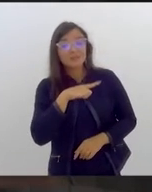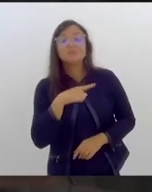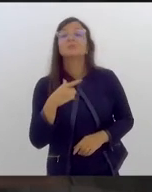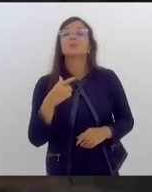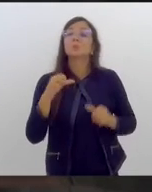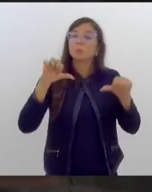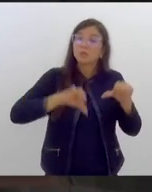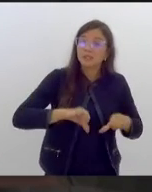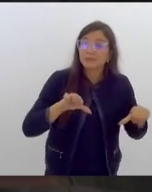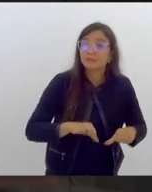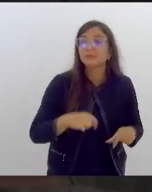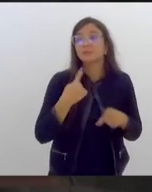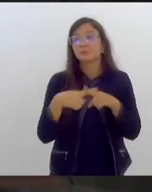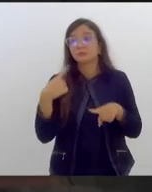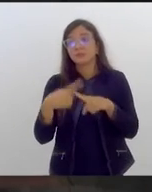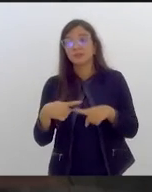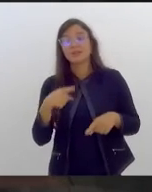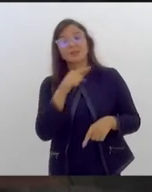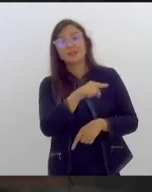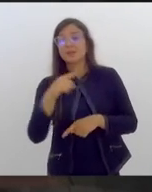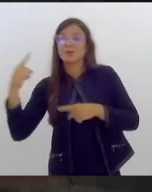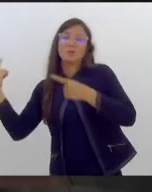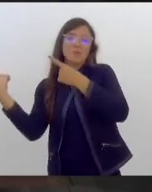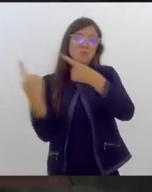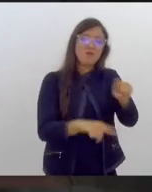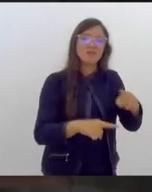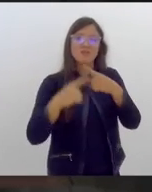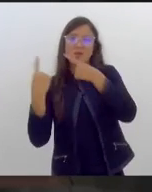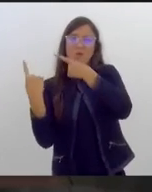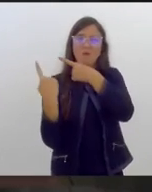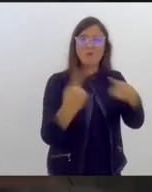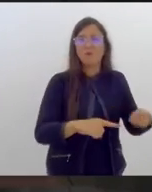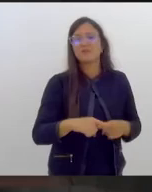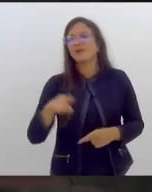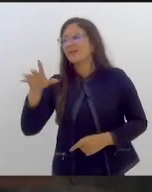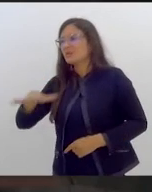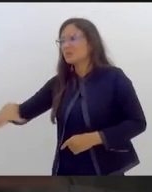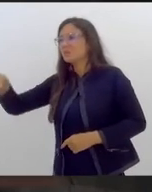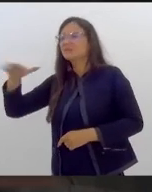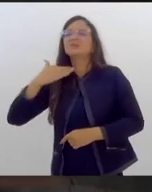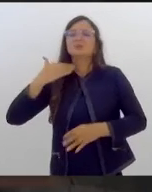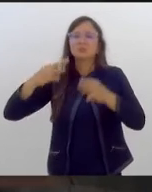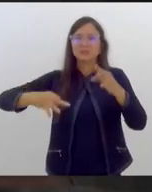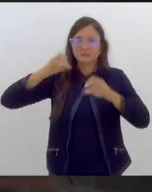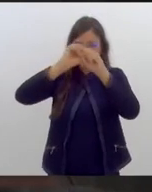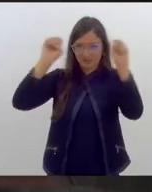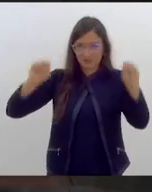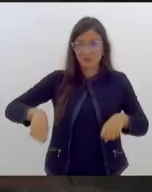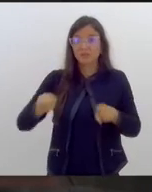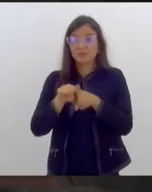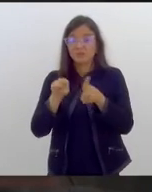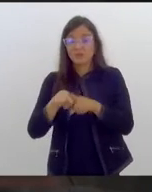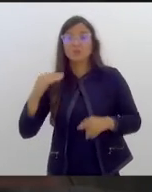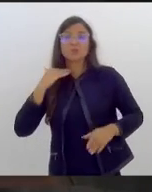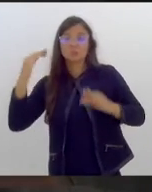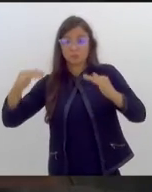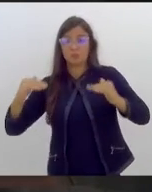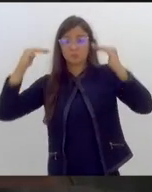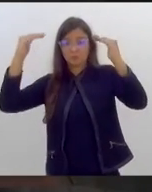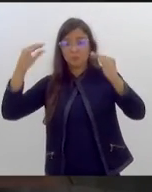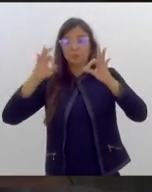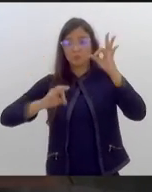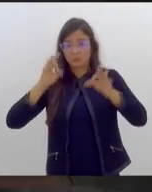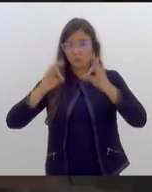Flávio quando perseguido por setores do sistema de Justiça sobretudo por um Juiz de Direito e um Procurador de Justiça que